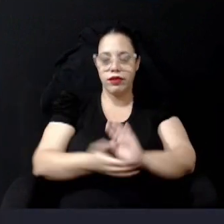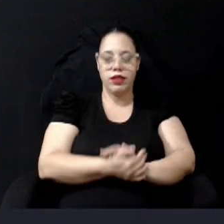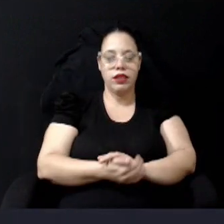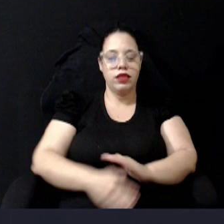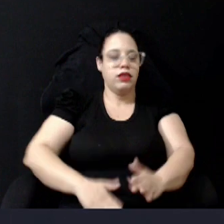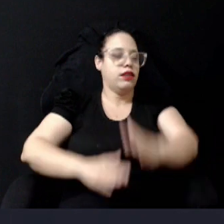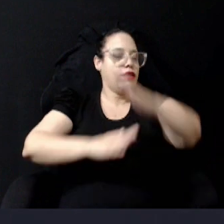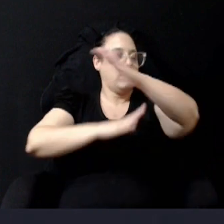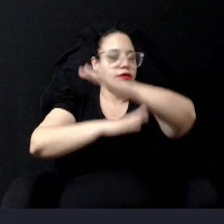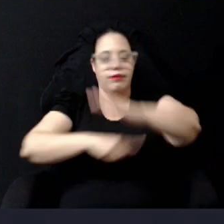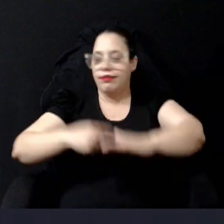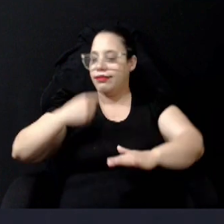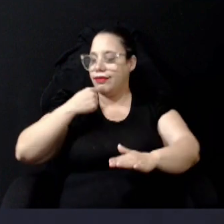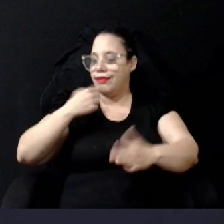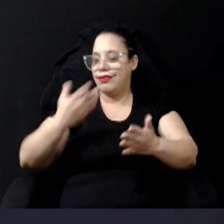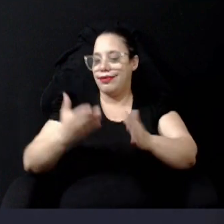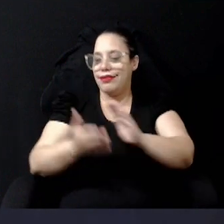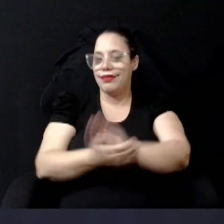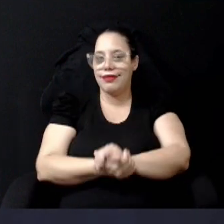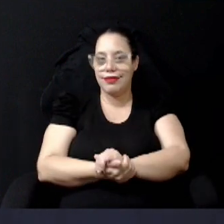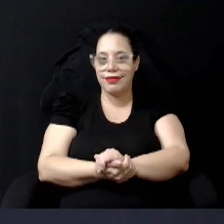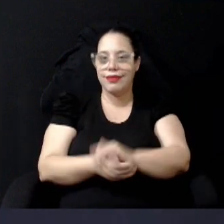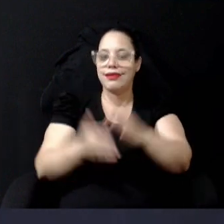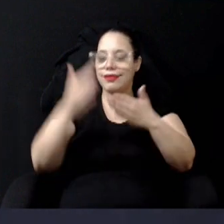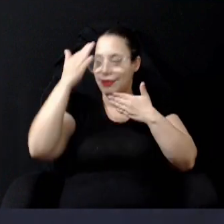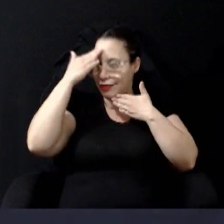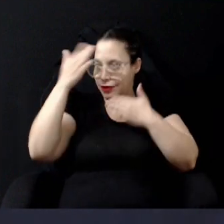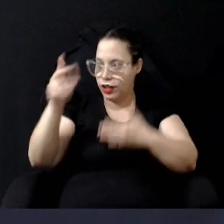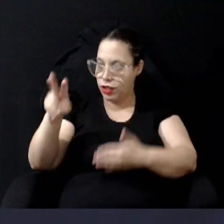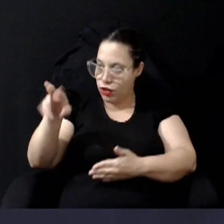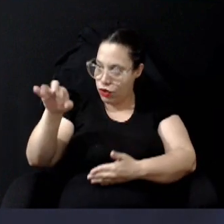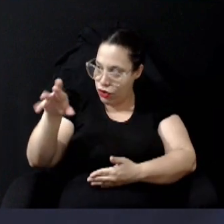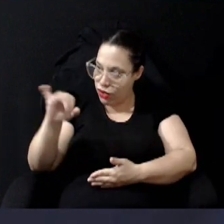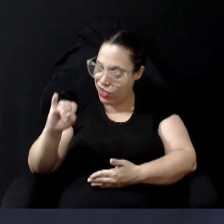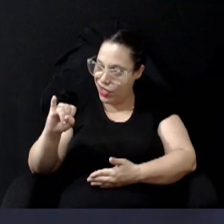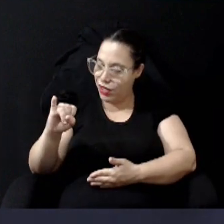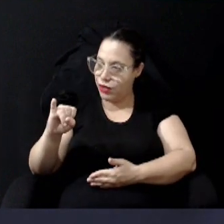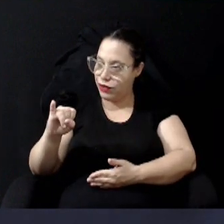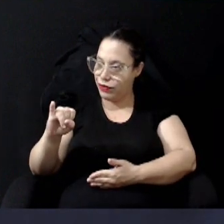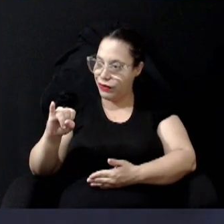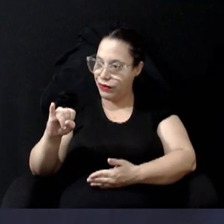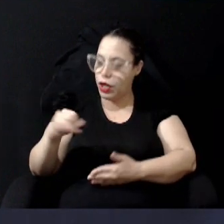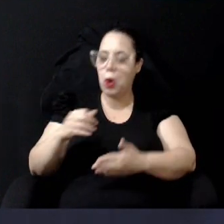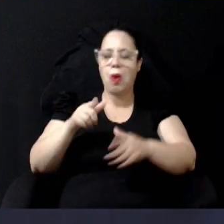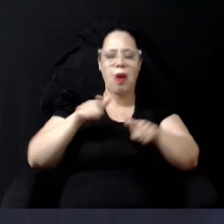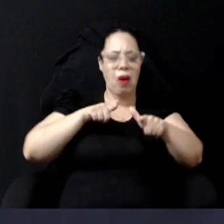Municipal de Campinas. Muito obrigado, seu Valdir, pelo trabalho